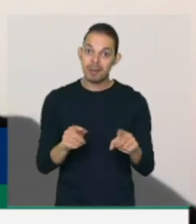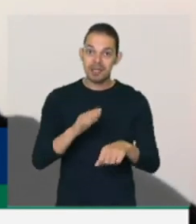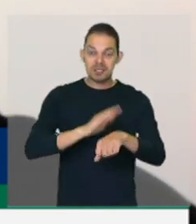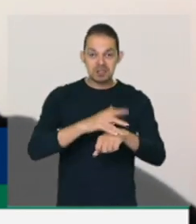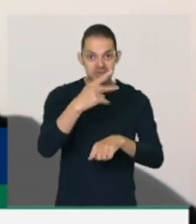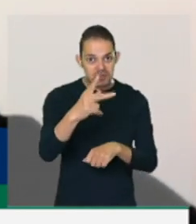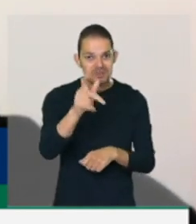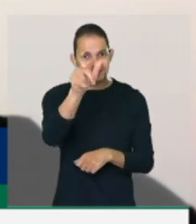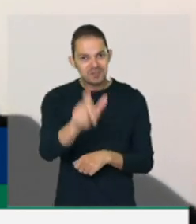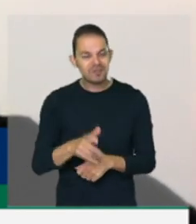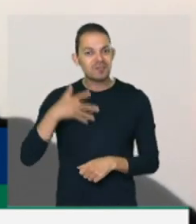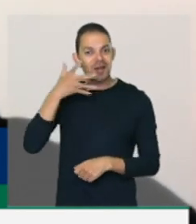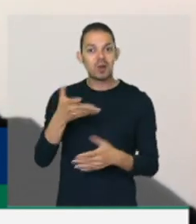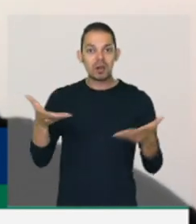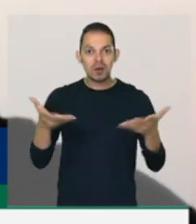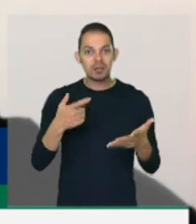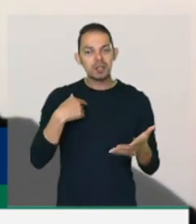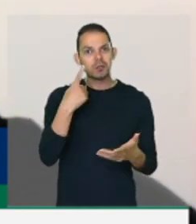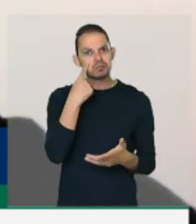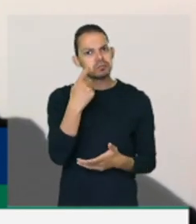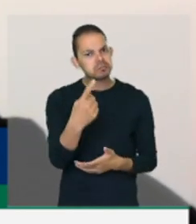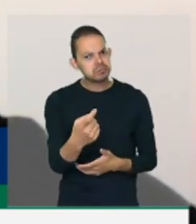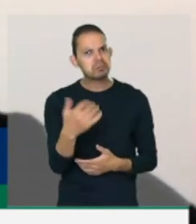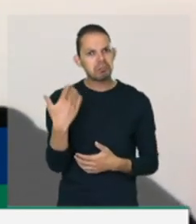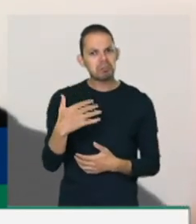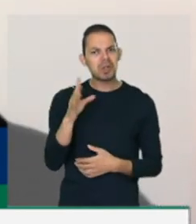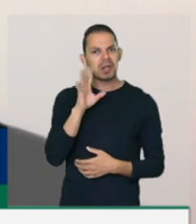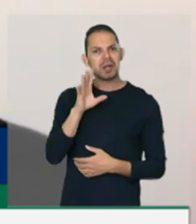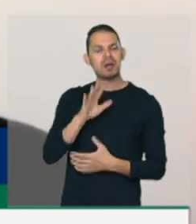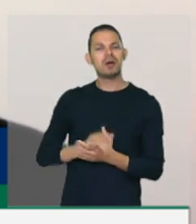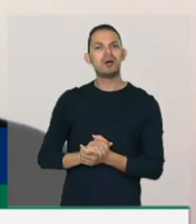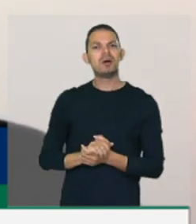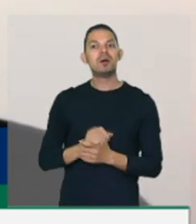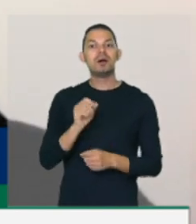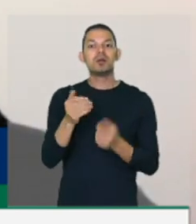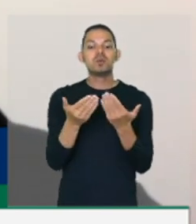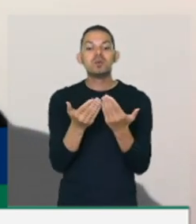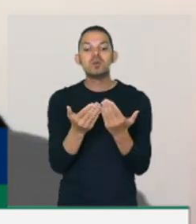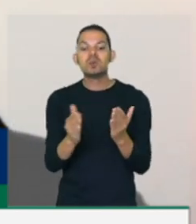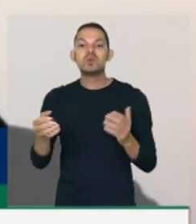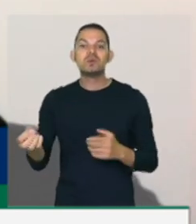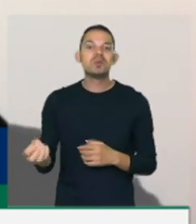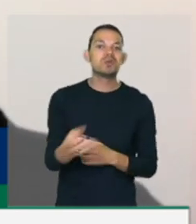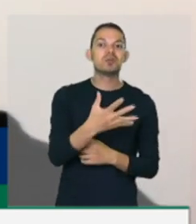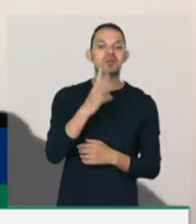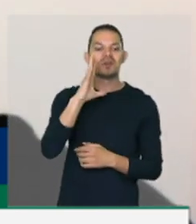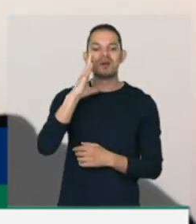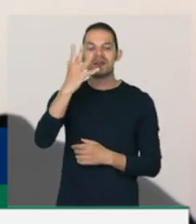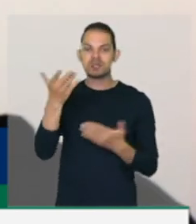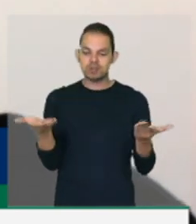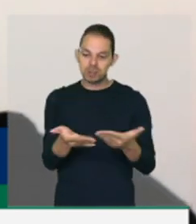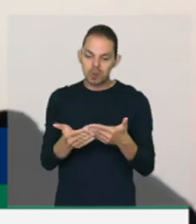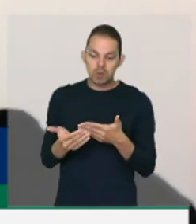mesmo acabou de falar, que eu achei até interessante, quando o senhor disse que abrirá um novo precedente desse ponto de hoje em